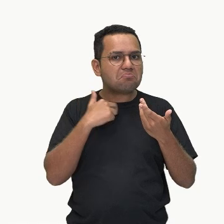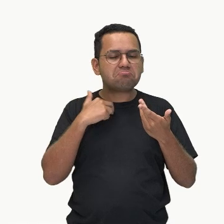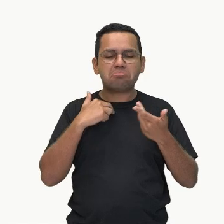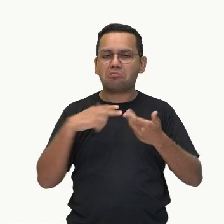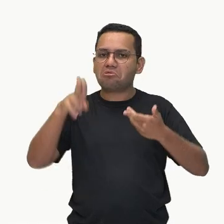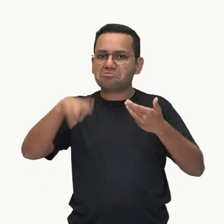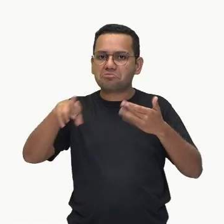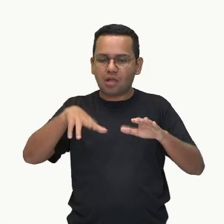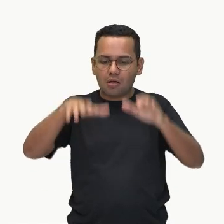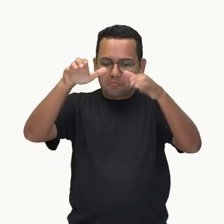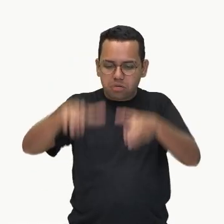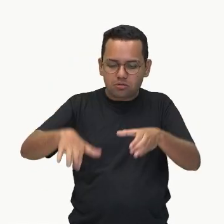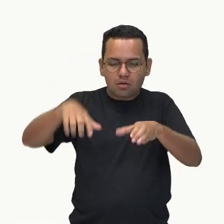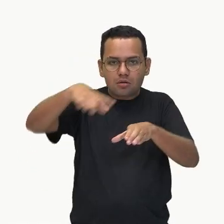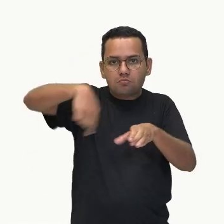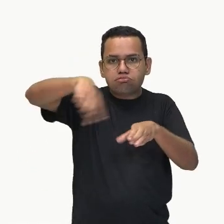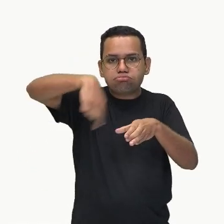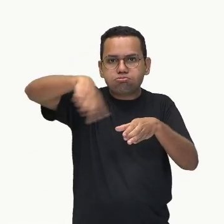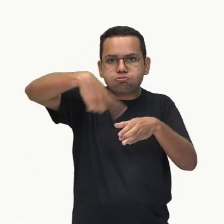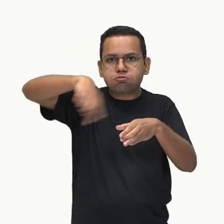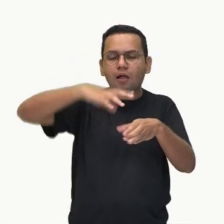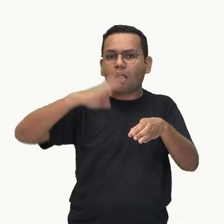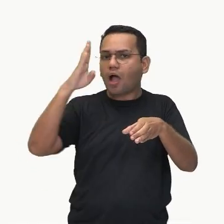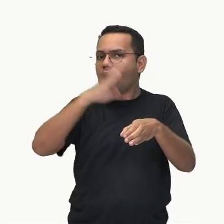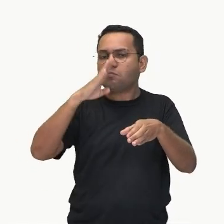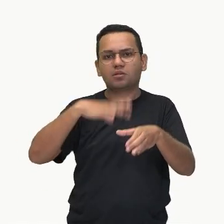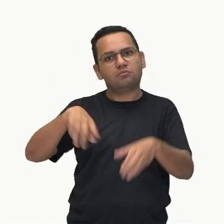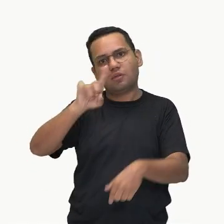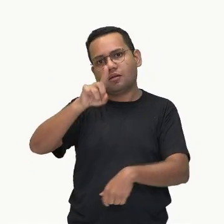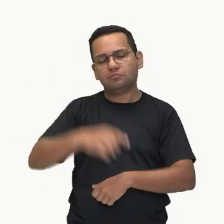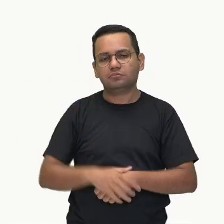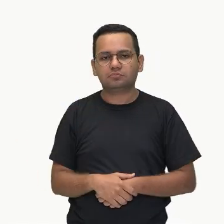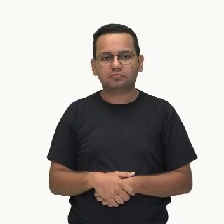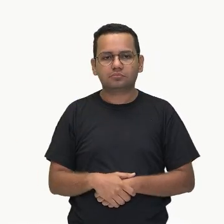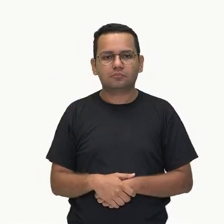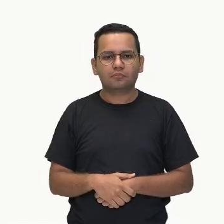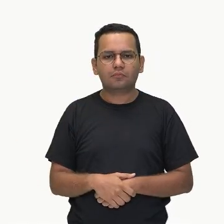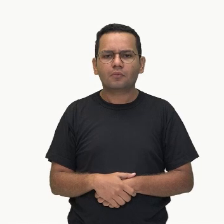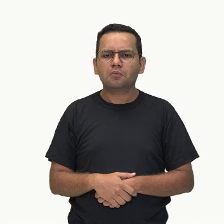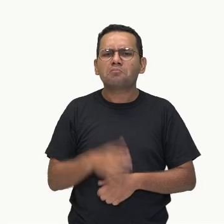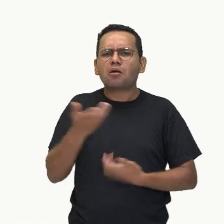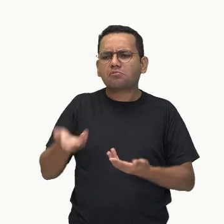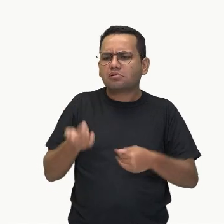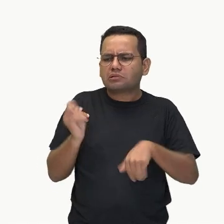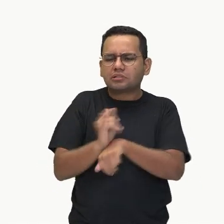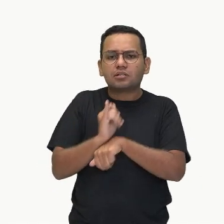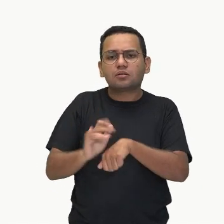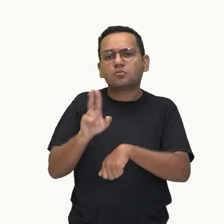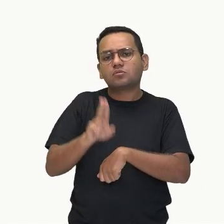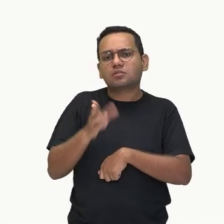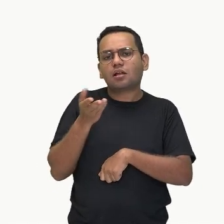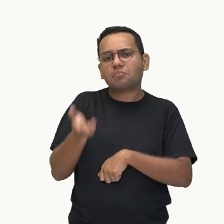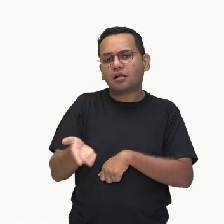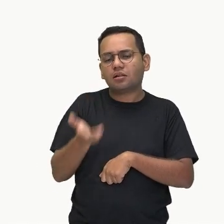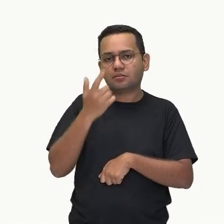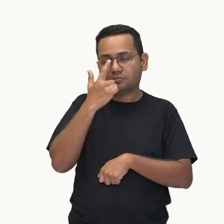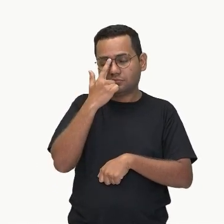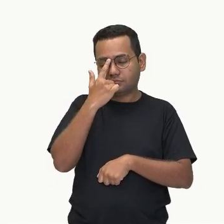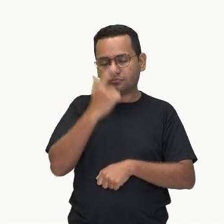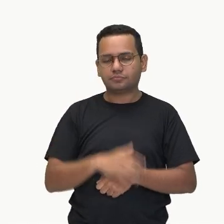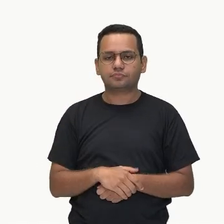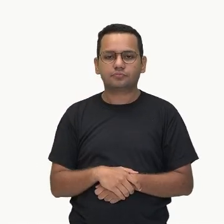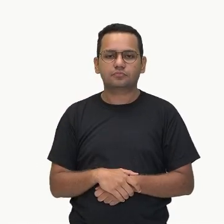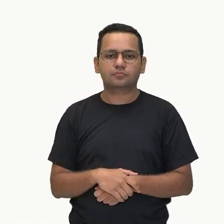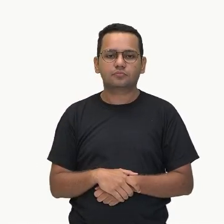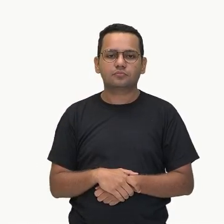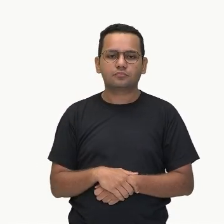poder acelerar o processo de decantação. E aí, o que pode ser realizado então? Isso aqui é muito empregado, é muito